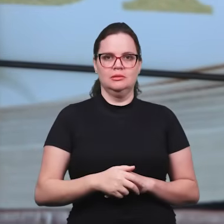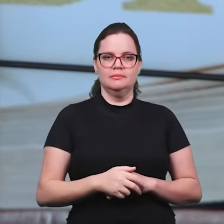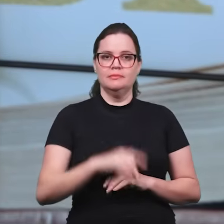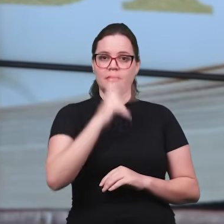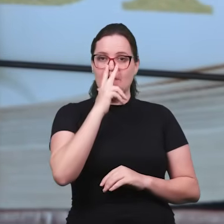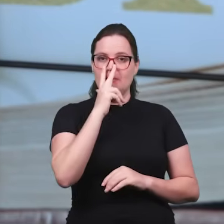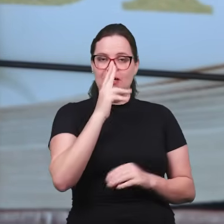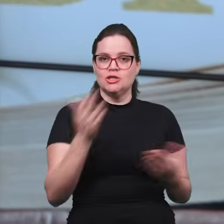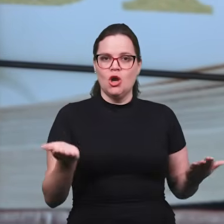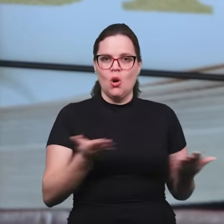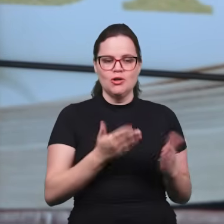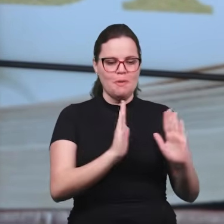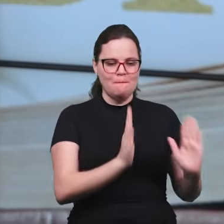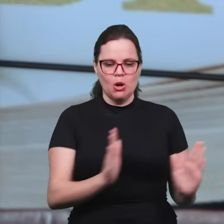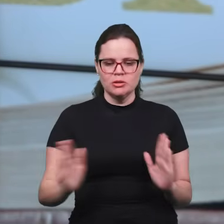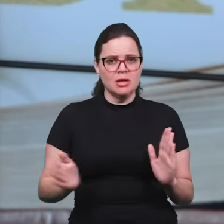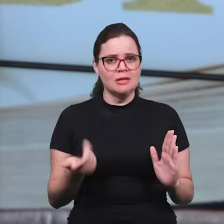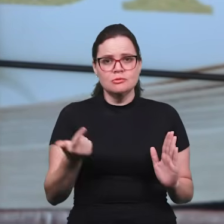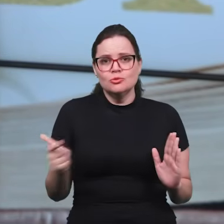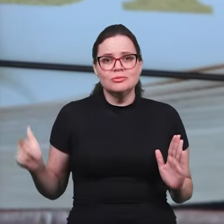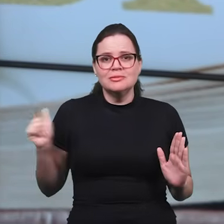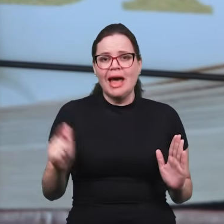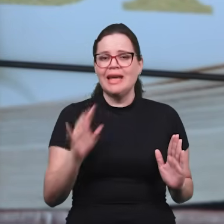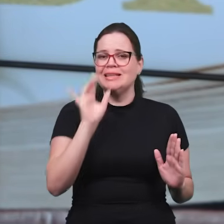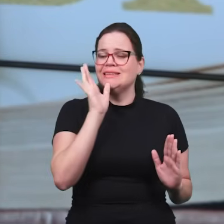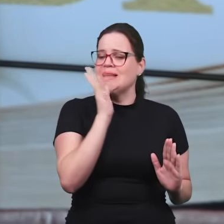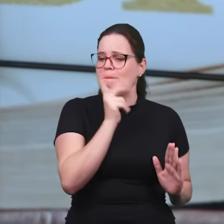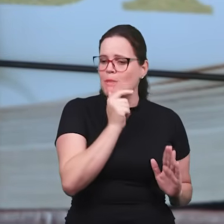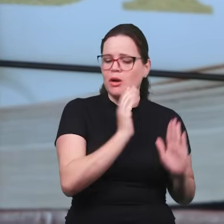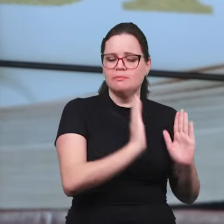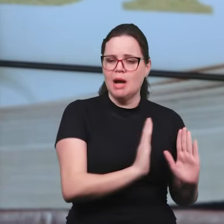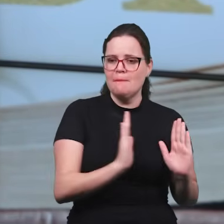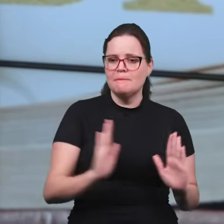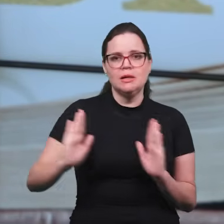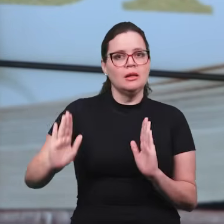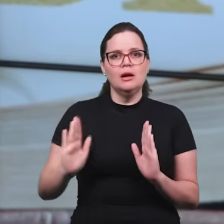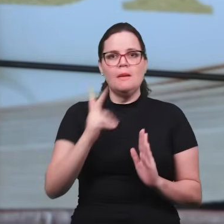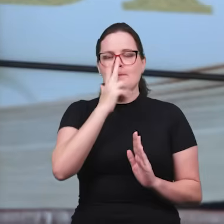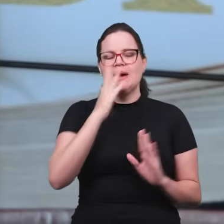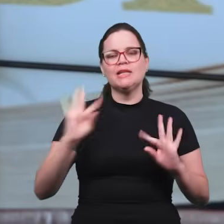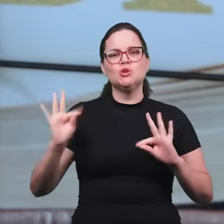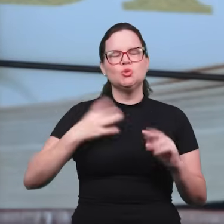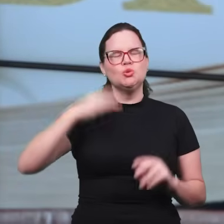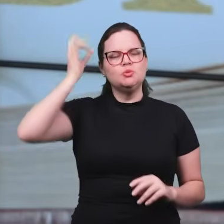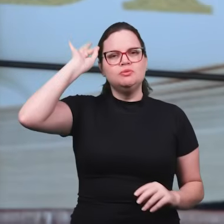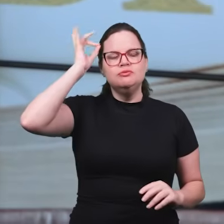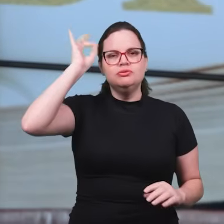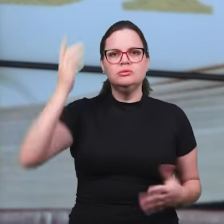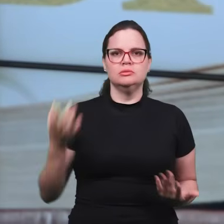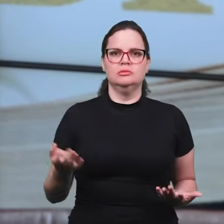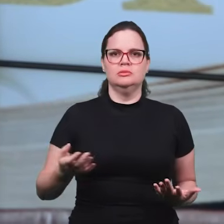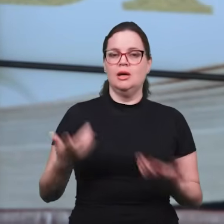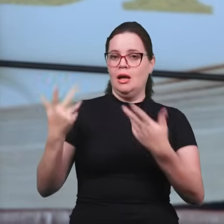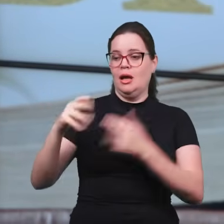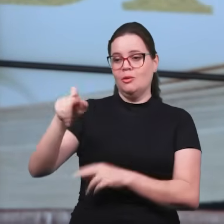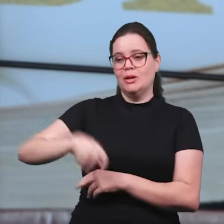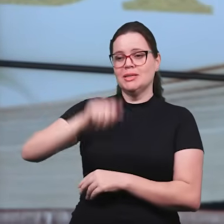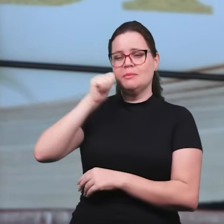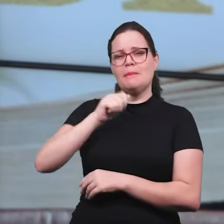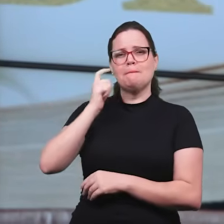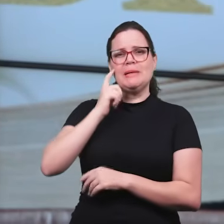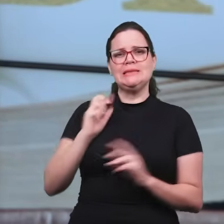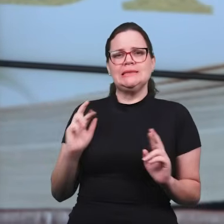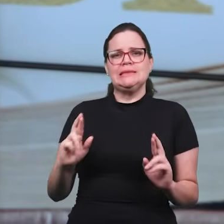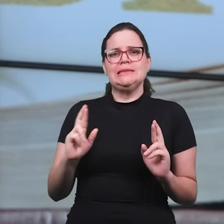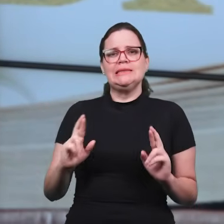coisas são tão rápidas e tão efêmeras. E no caso dessa mulher, ela colocava todas as suas expectativas de